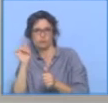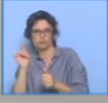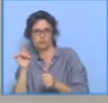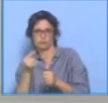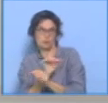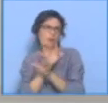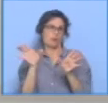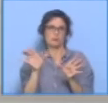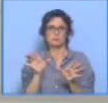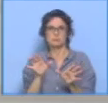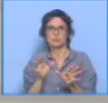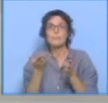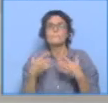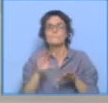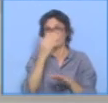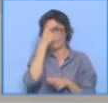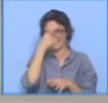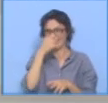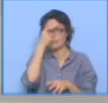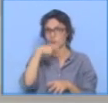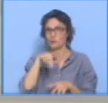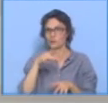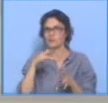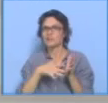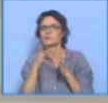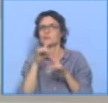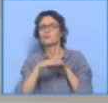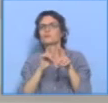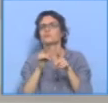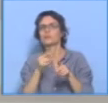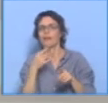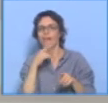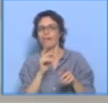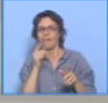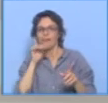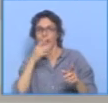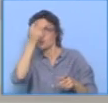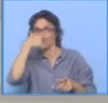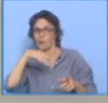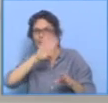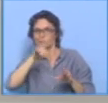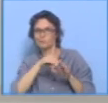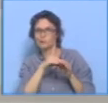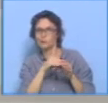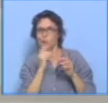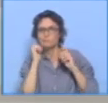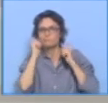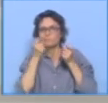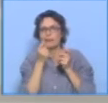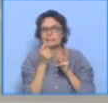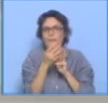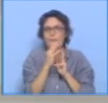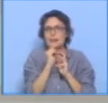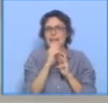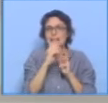história, Jesus envolve precisamente a personagem de um samaritano. Conta-lhe a história e diz que um homem foi